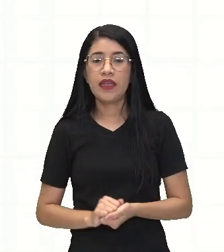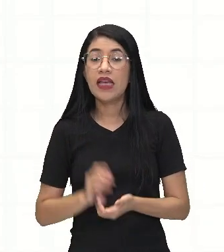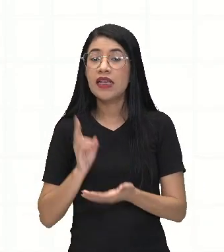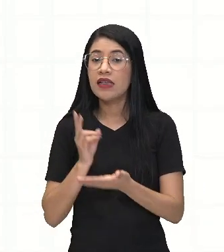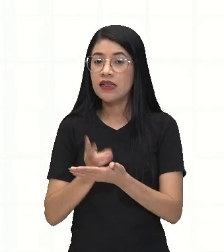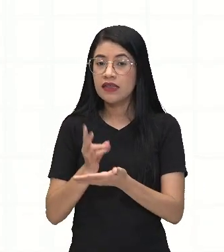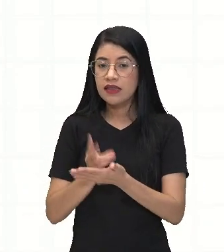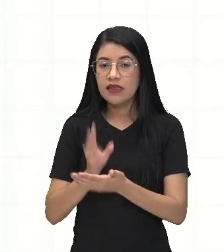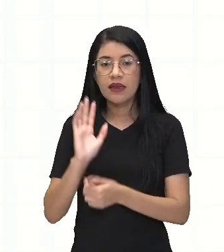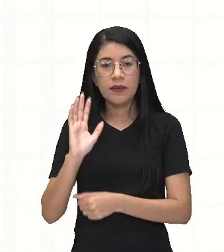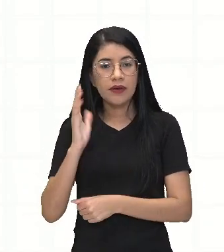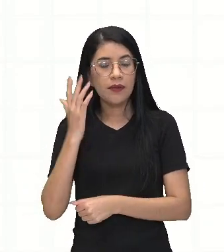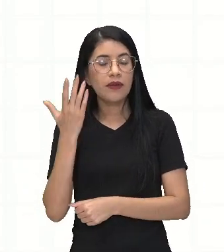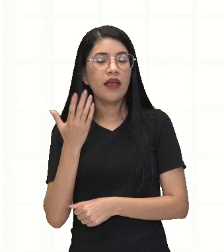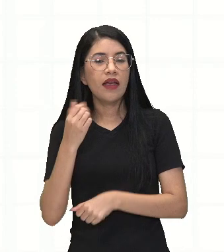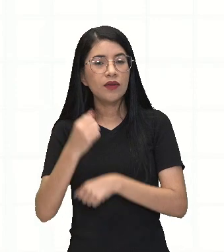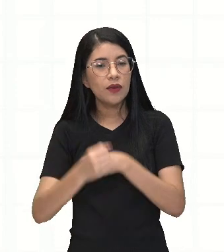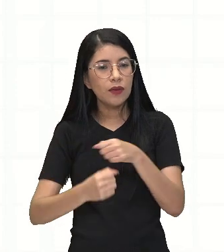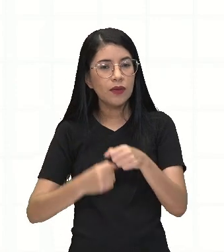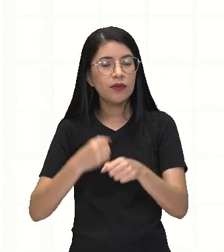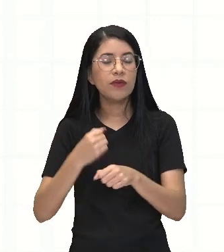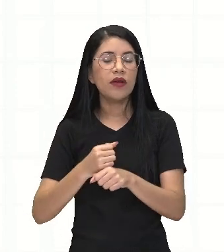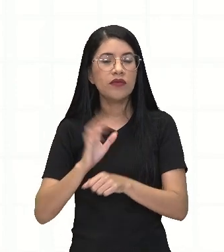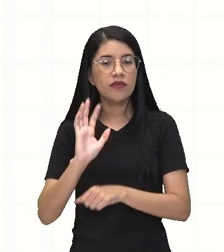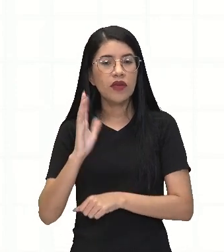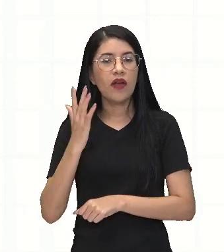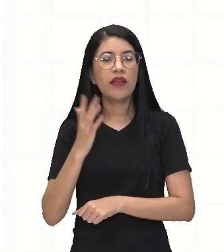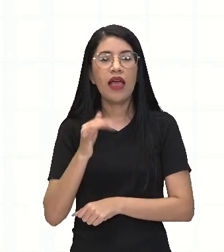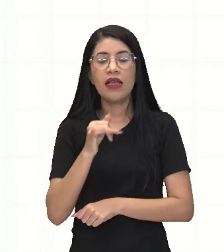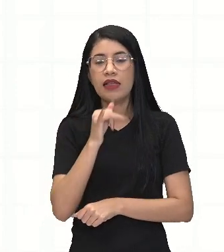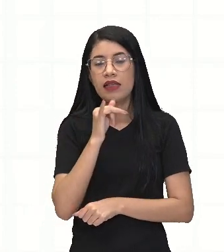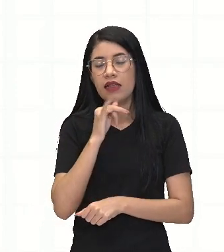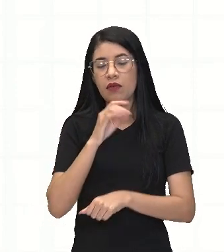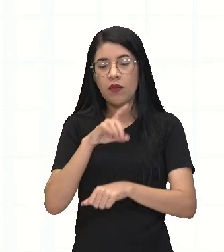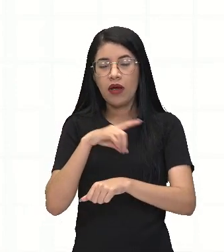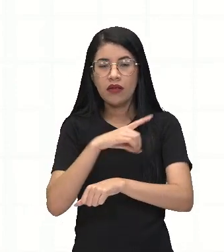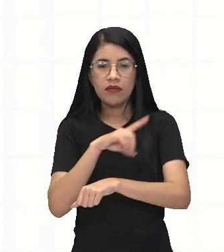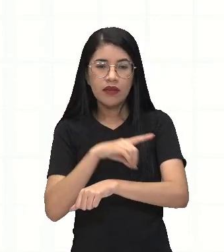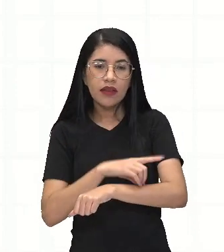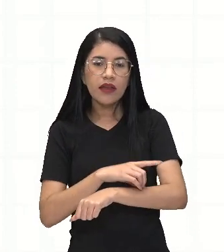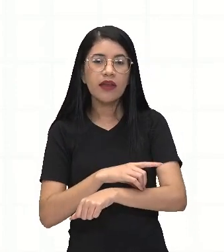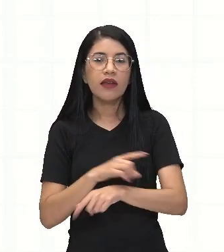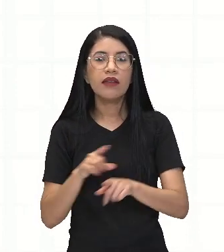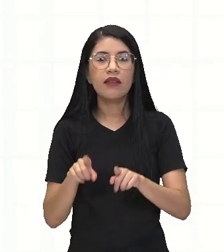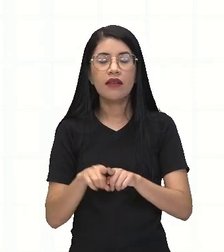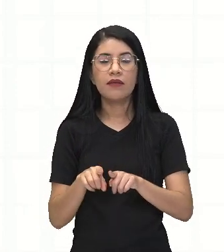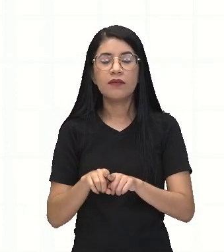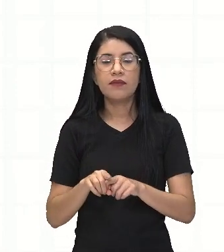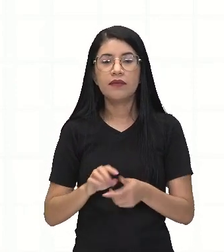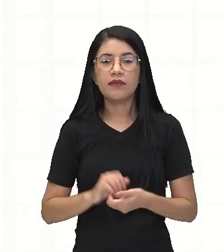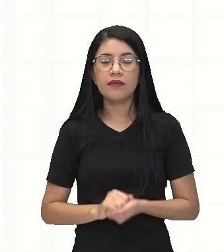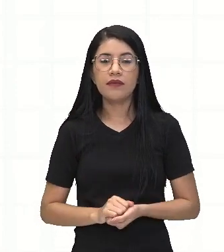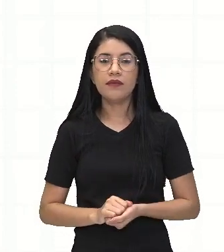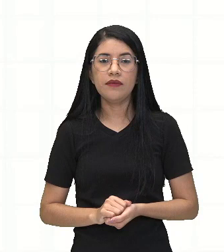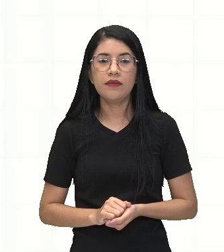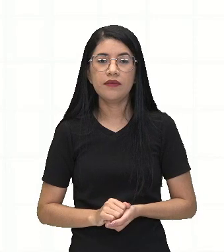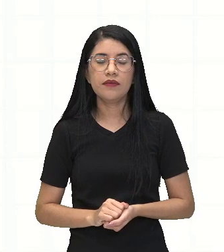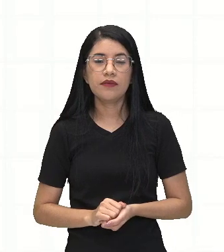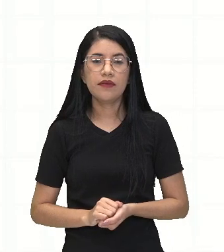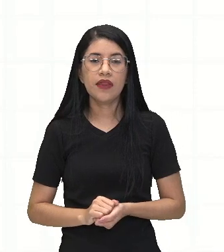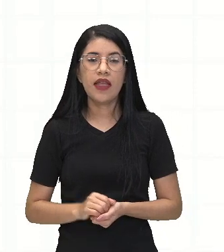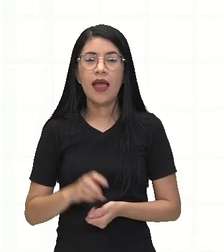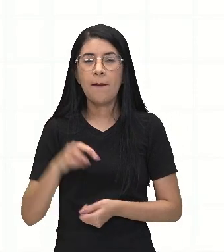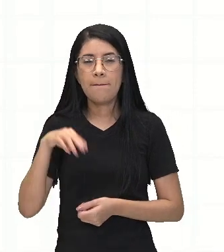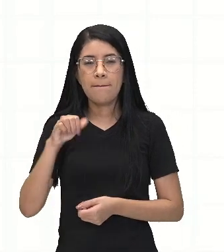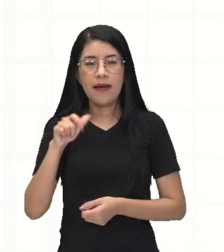frequência do número de casos de uma determinada doença, né, numa região. E aí, malária,